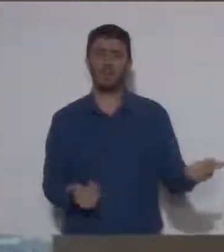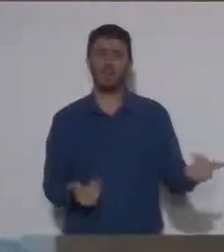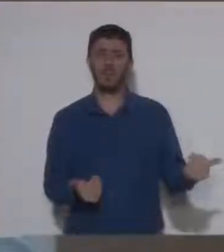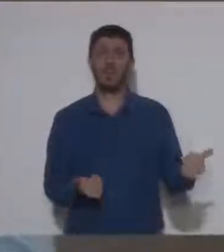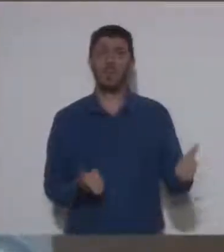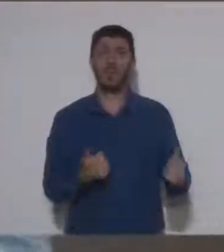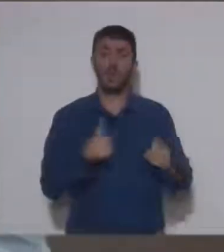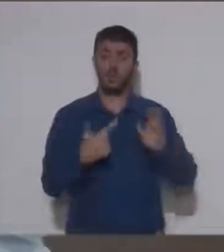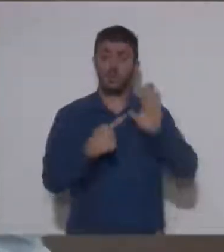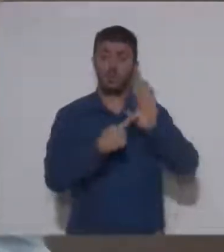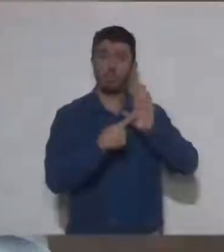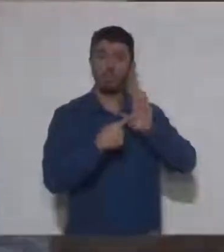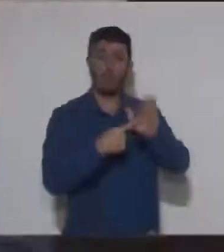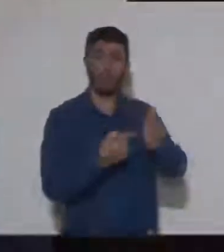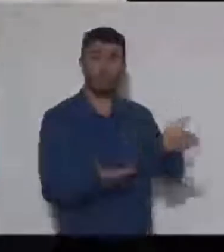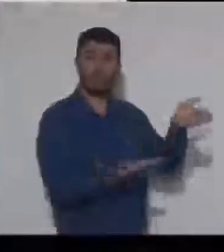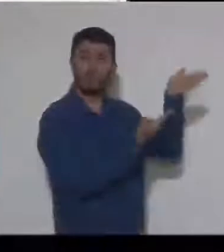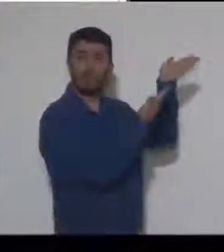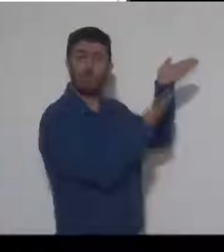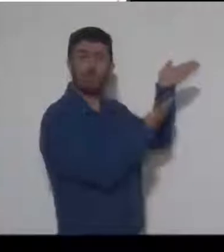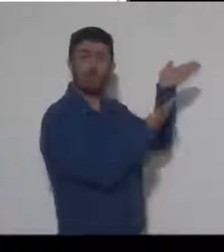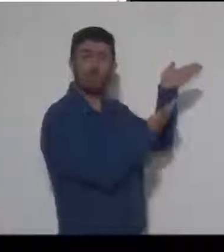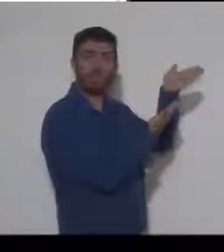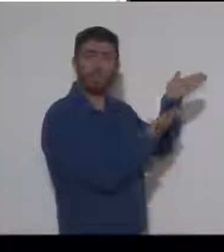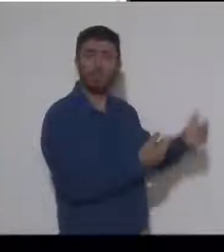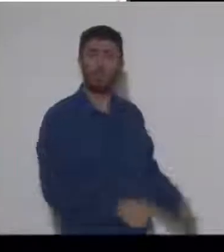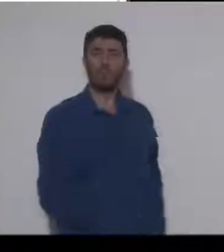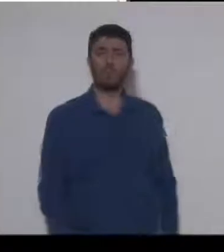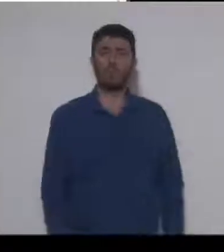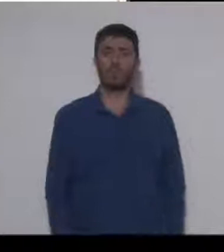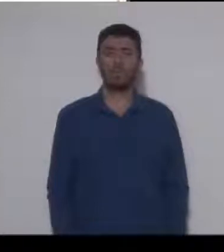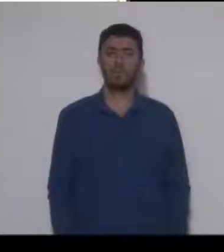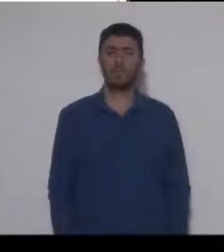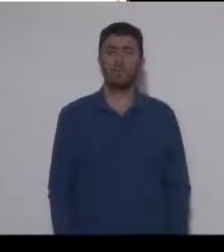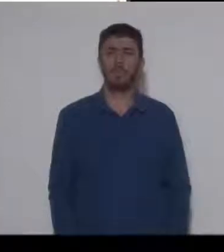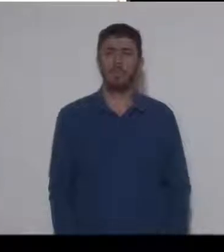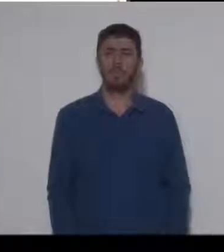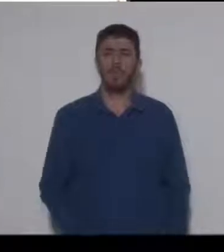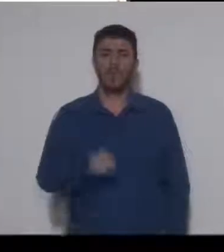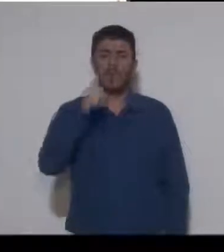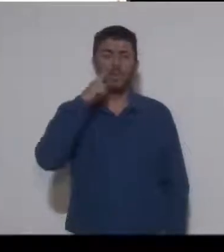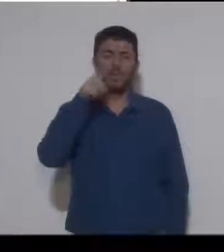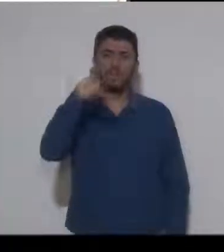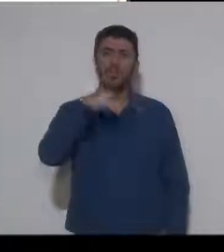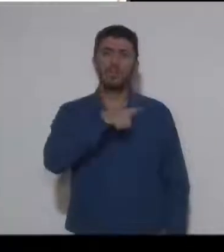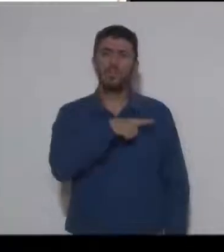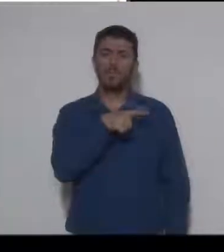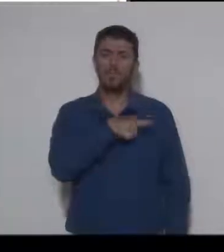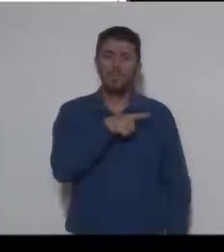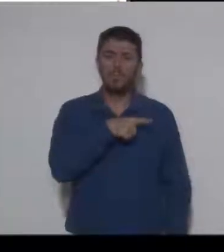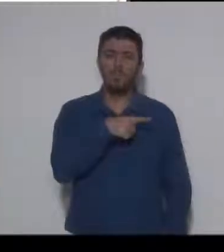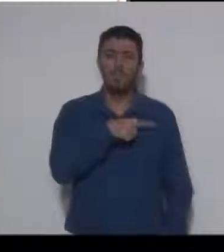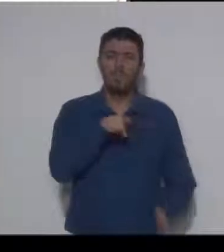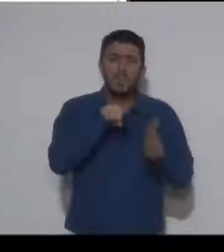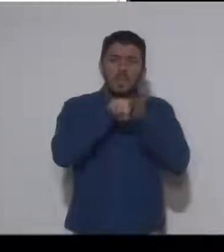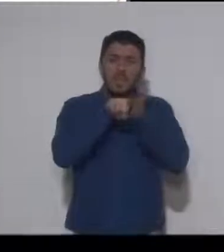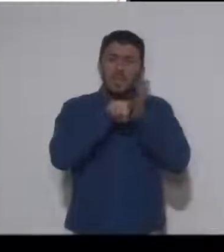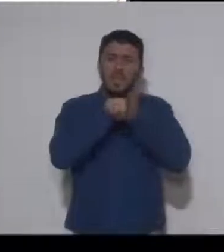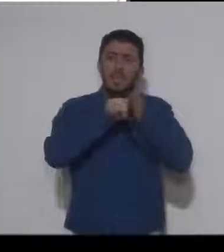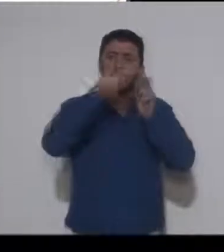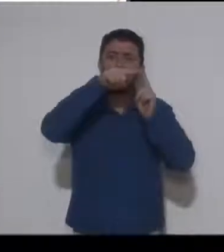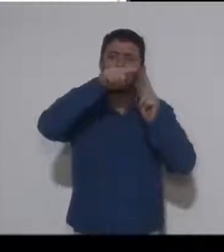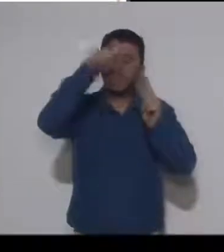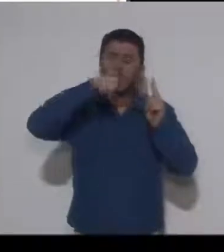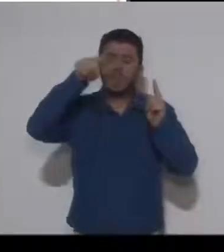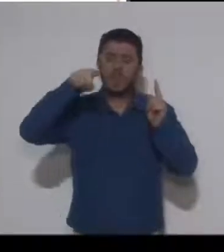imagem para mim. O que caminha junto com a falta do emprego legítimo ali, né,